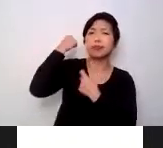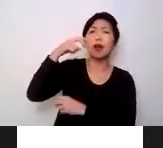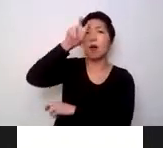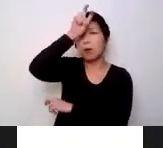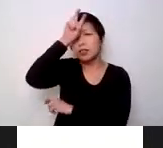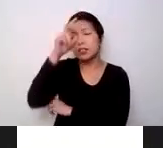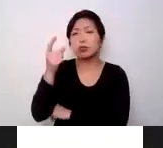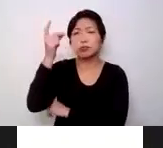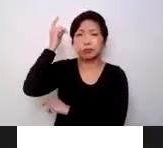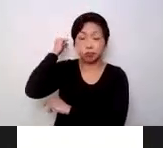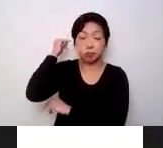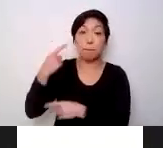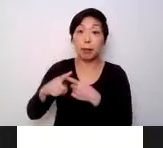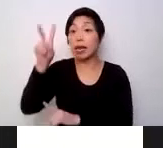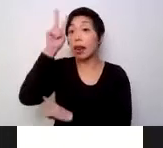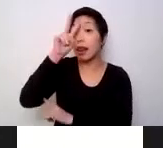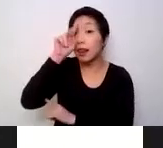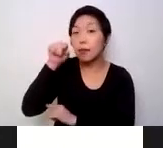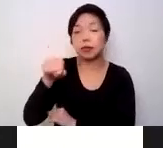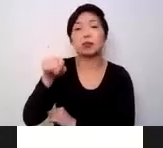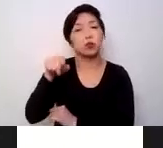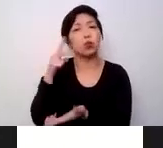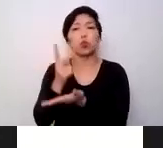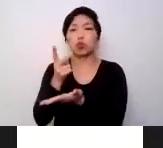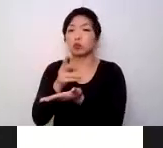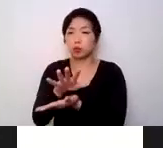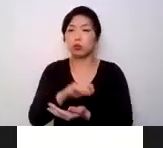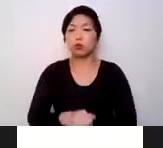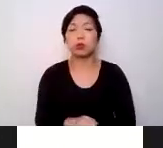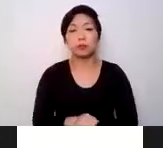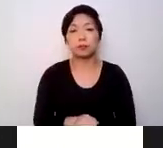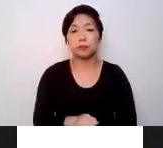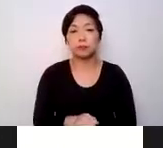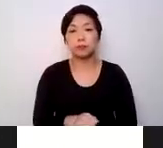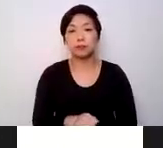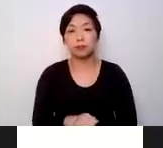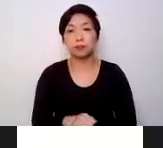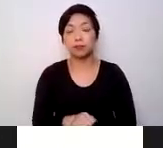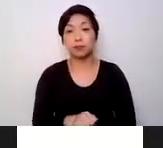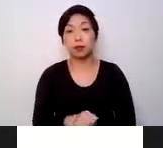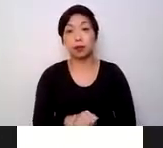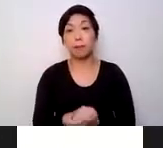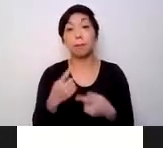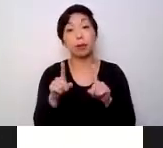preocupação de se fazer memória essa permanece nos túmulos do século XX só que ela é evocada agora de maneira